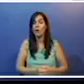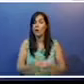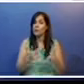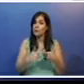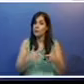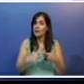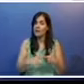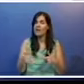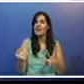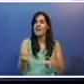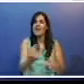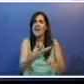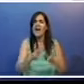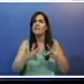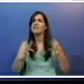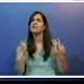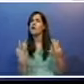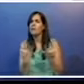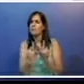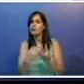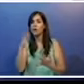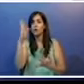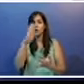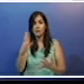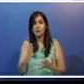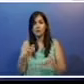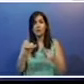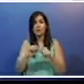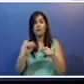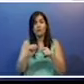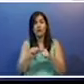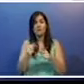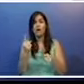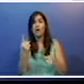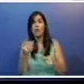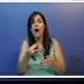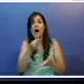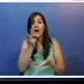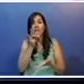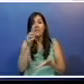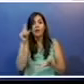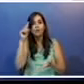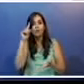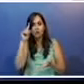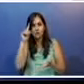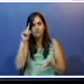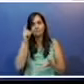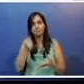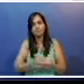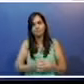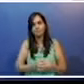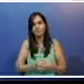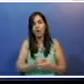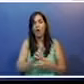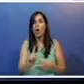Considerando que cada família brasileira faça um cafezinho por dia, ou